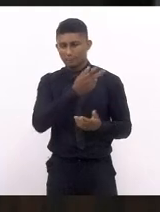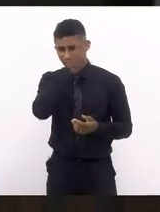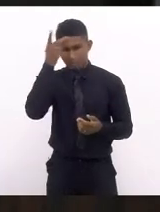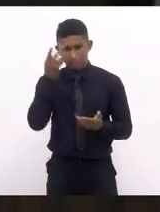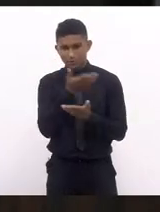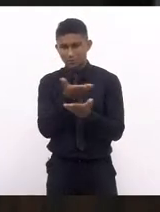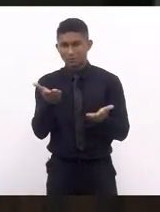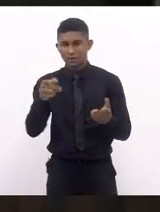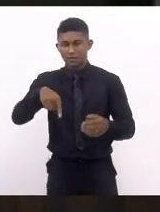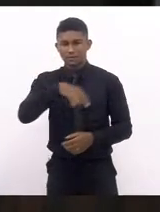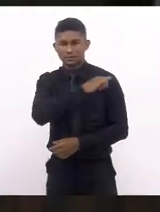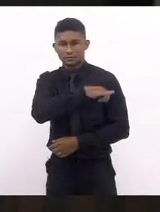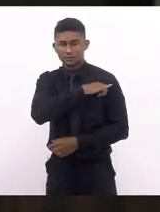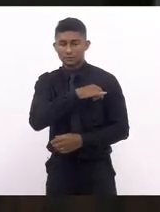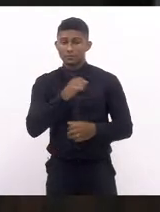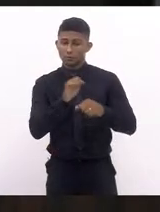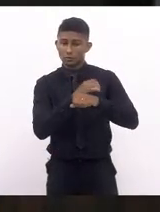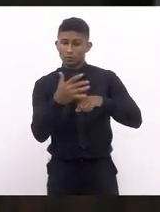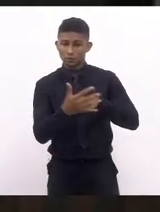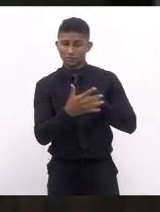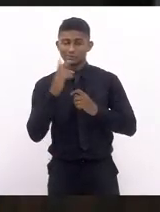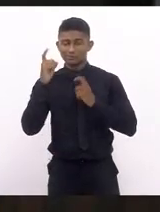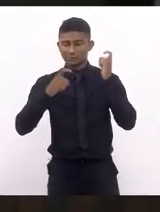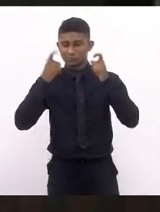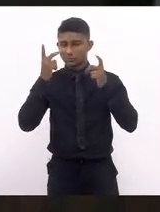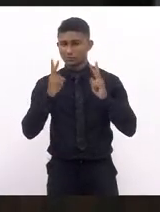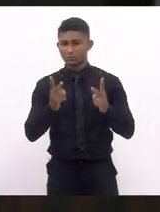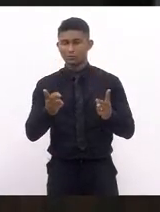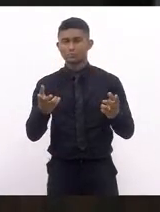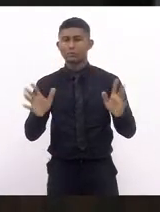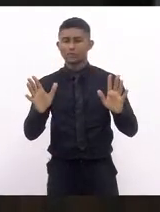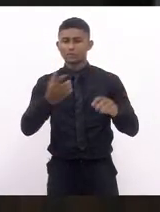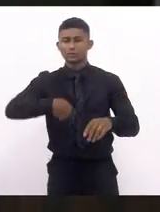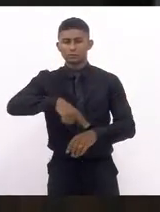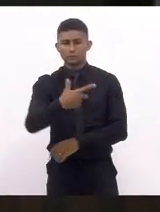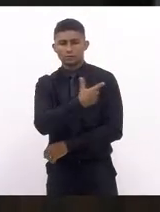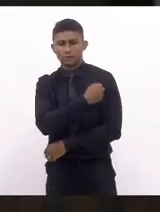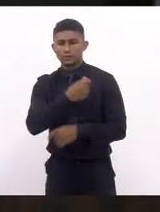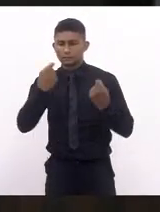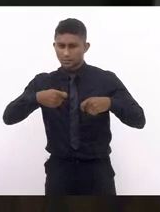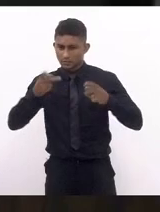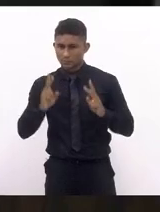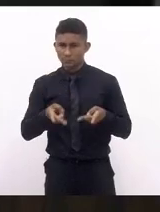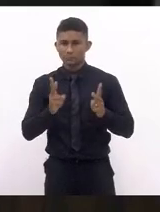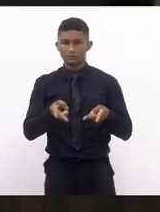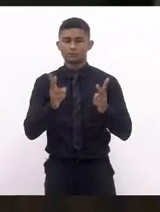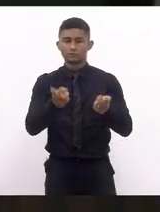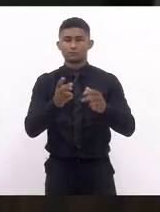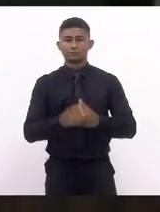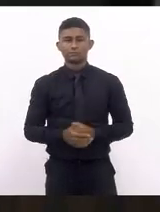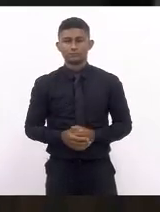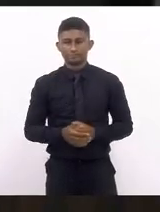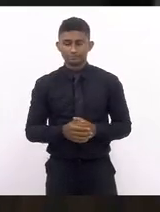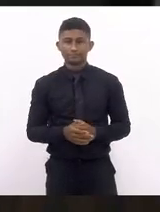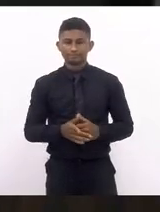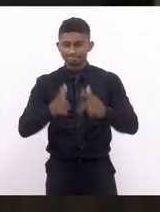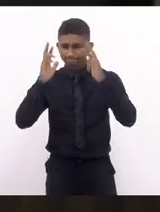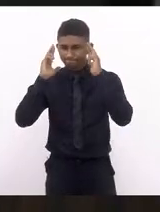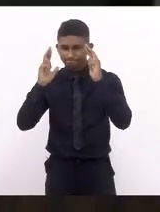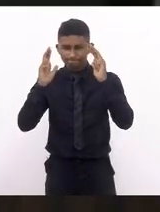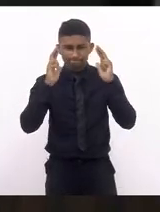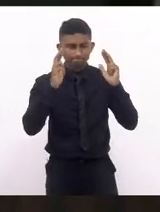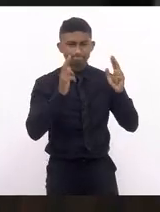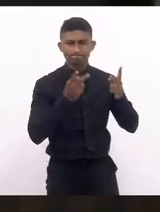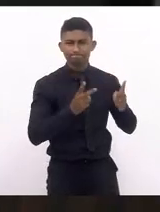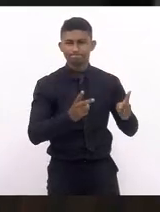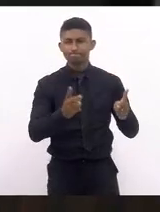pandemia ainda preocupa o Brasil e o mais estamos vacinados precisamos seguir em frente evidentemente respeitando todas as recomendações